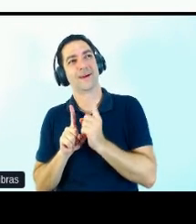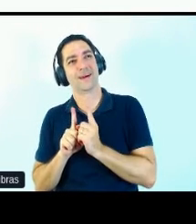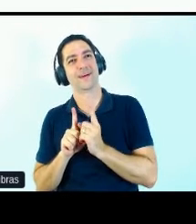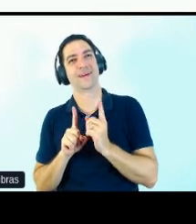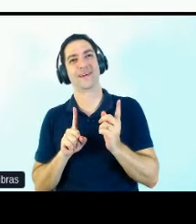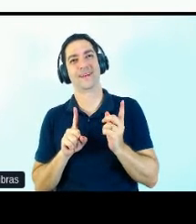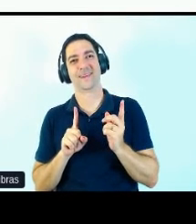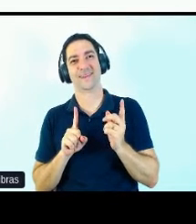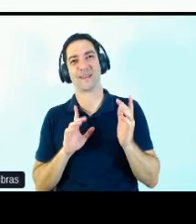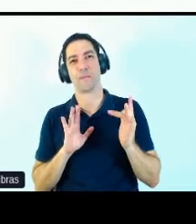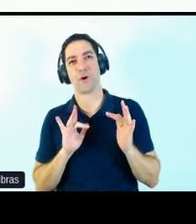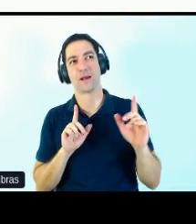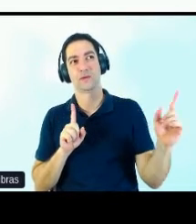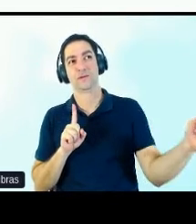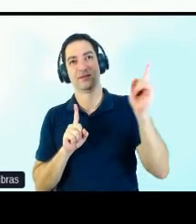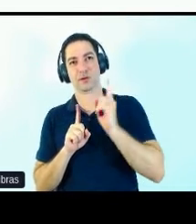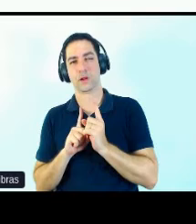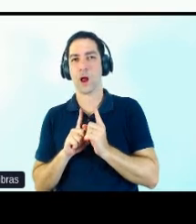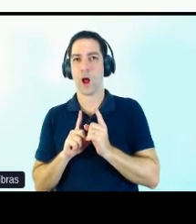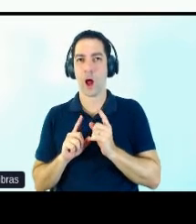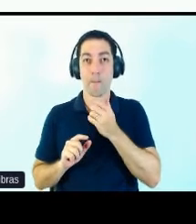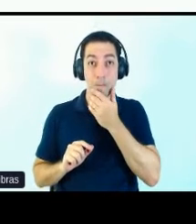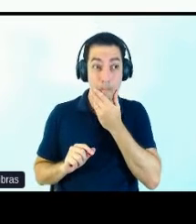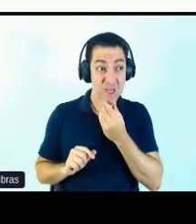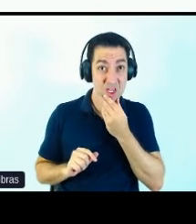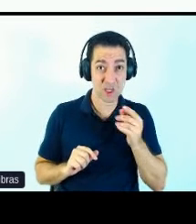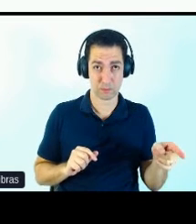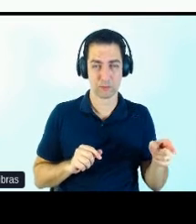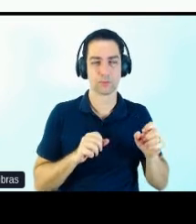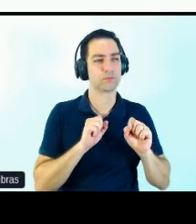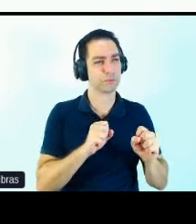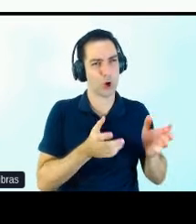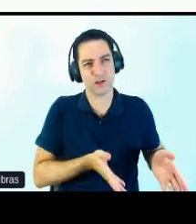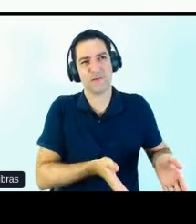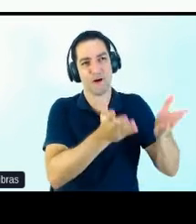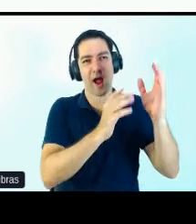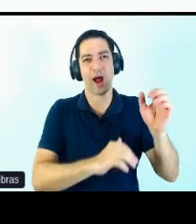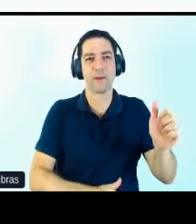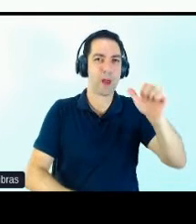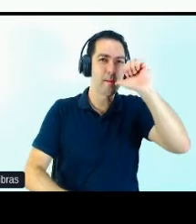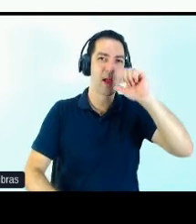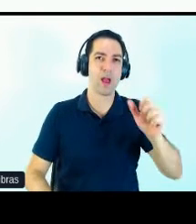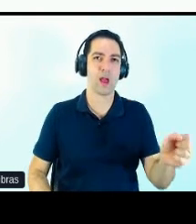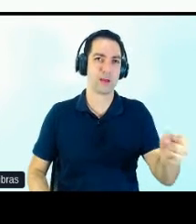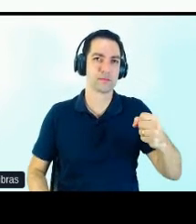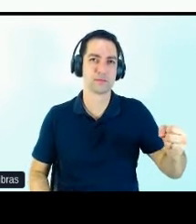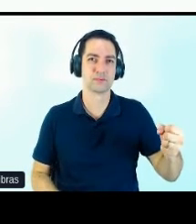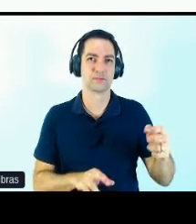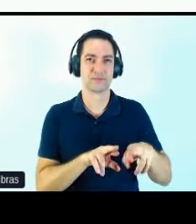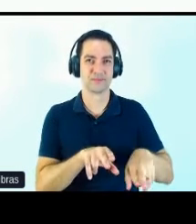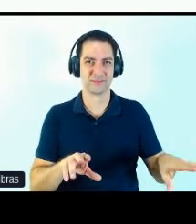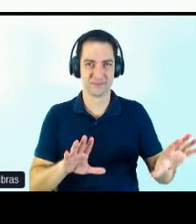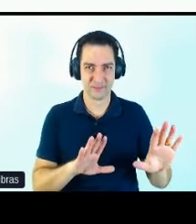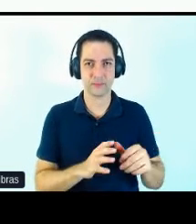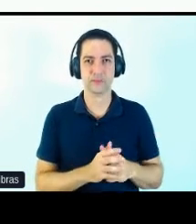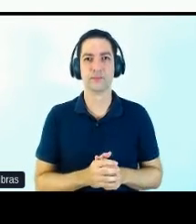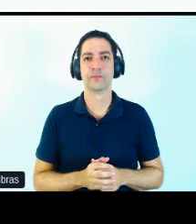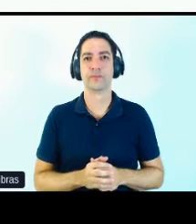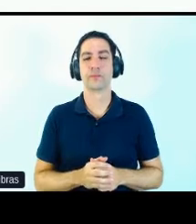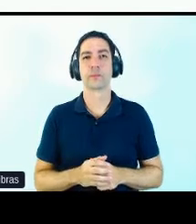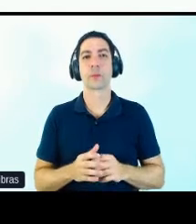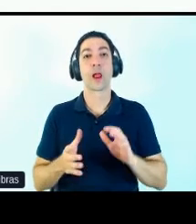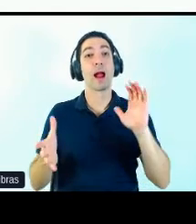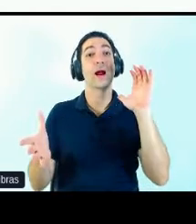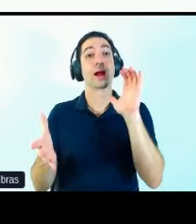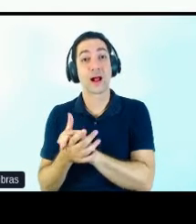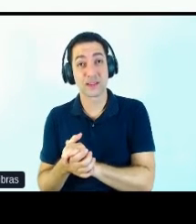tudo mais. Vale ressaltar também sobre o casamento e a maternidade, né? Há uma cobrança muito grande em cima